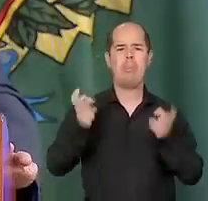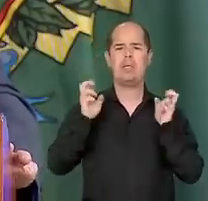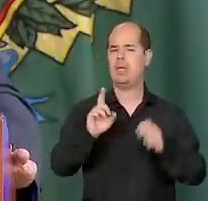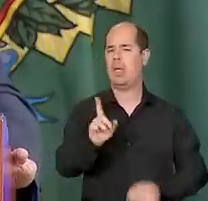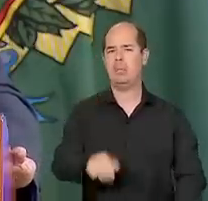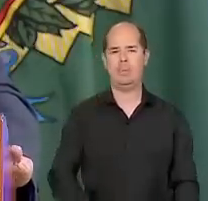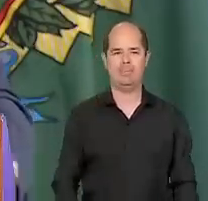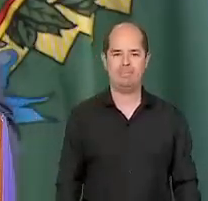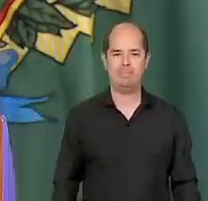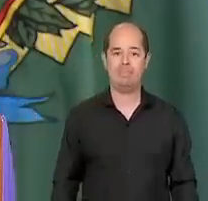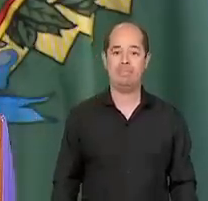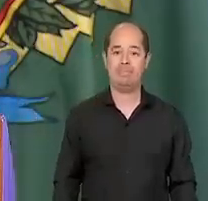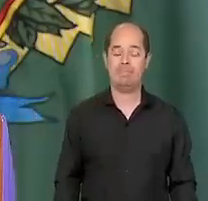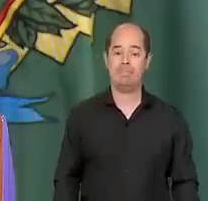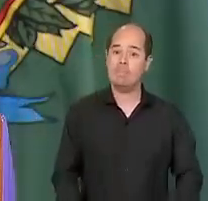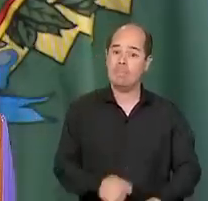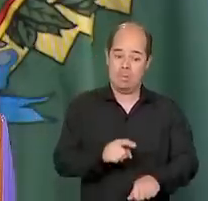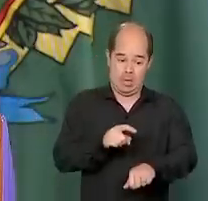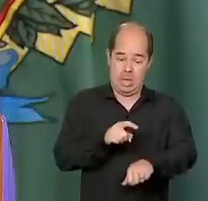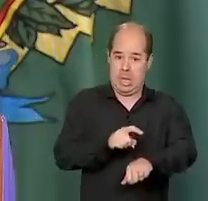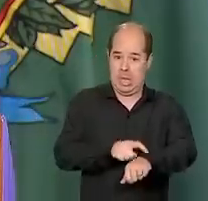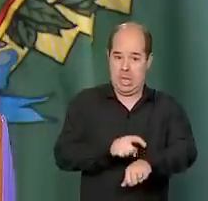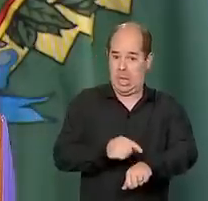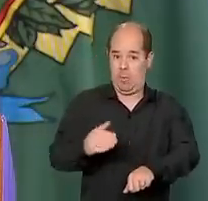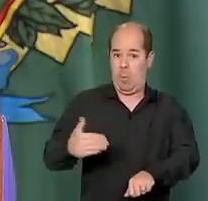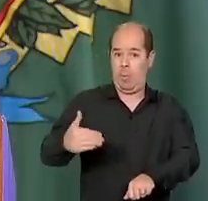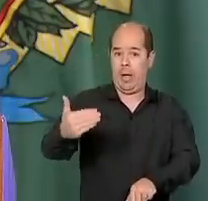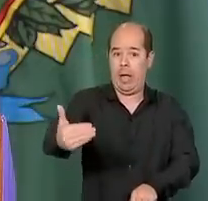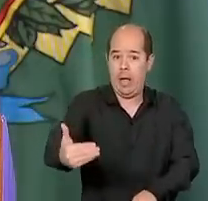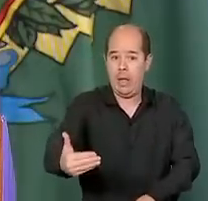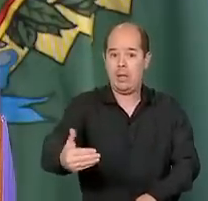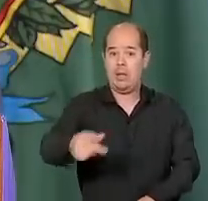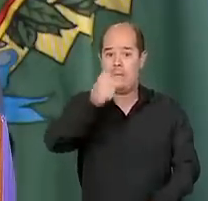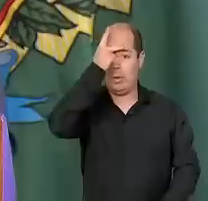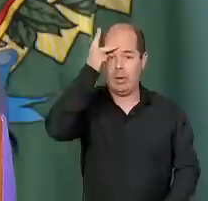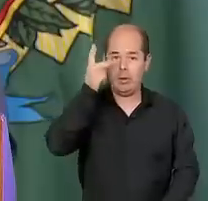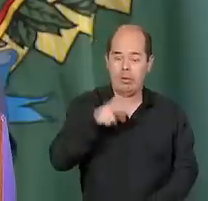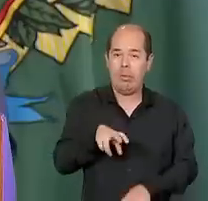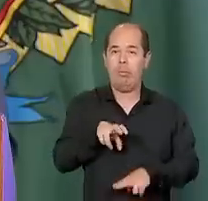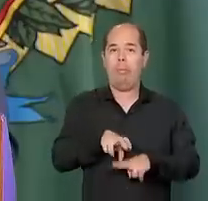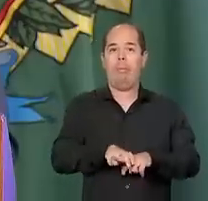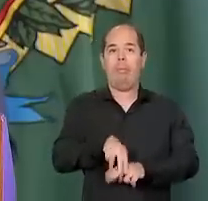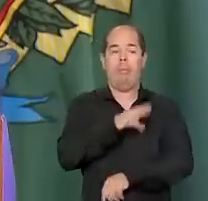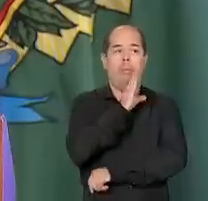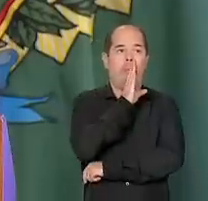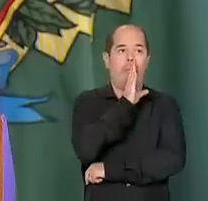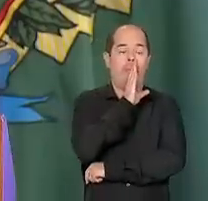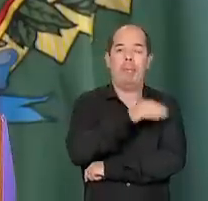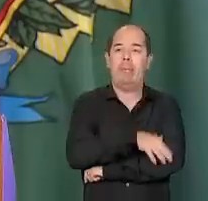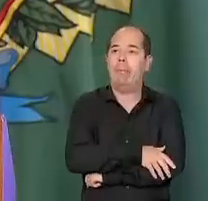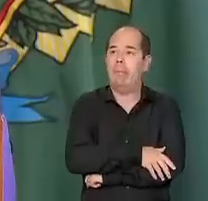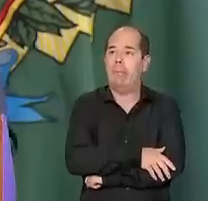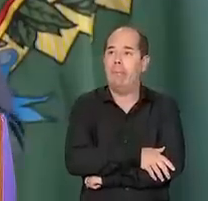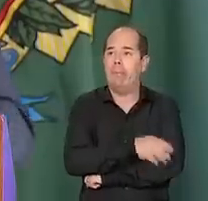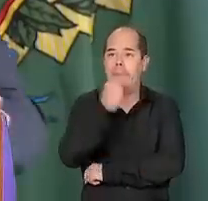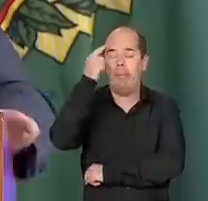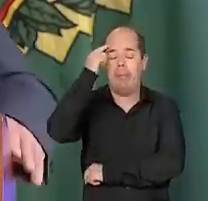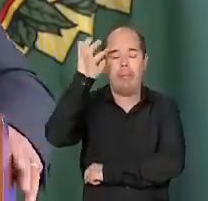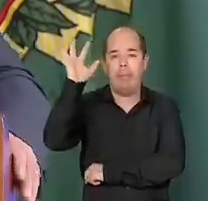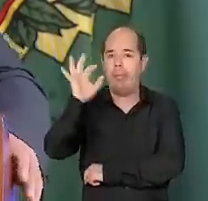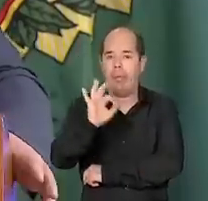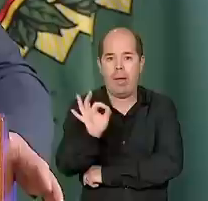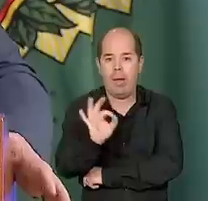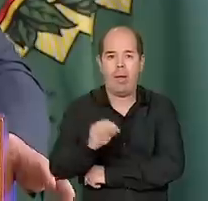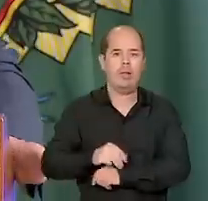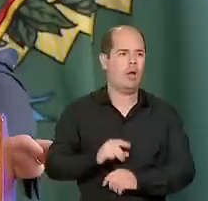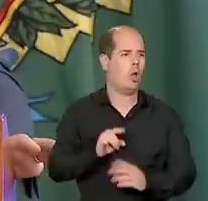passa para quem não pensa. O tempo passa para quem não tem objetivo. E